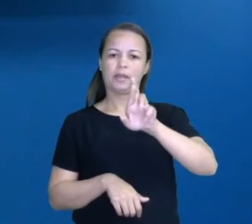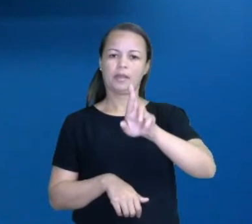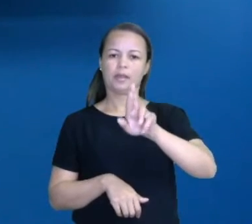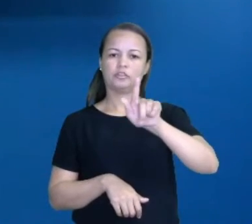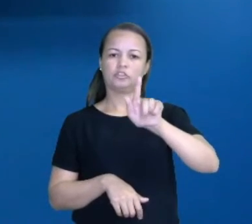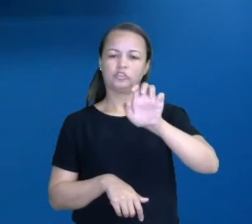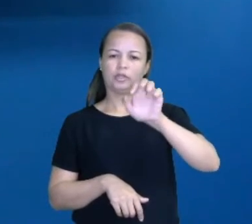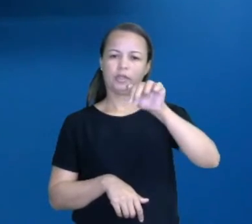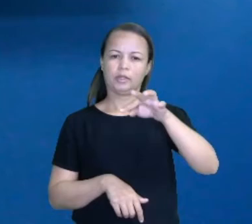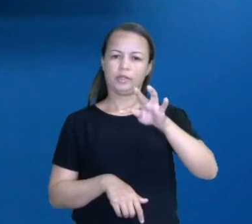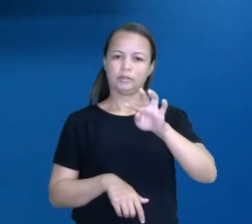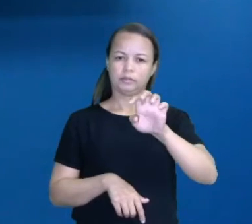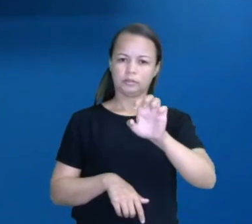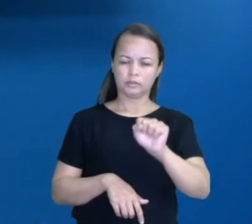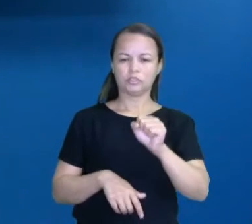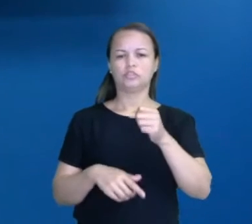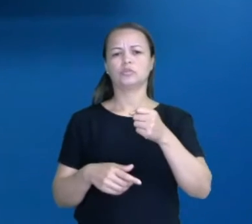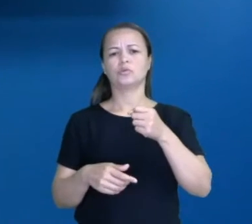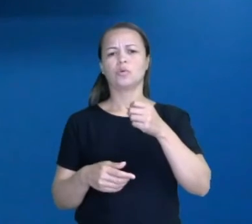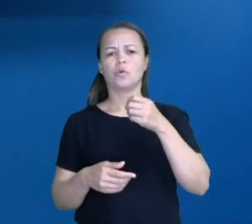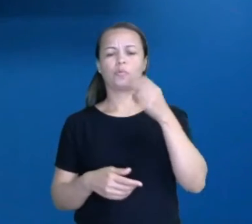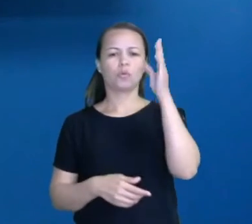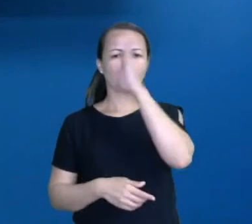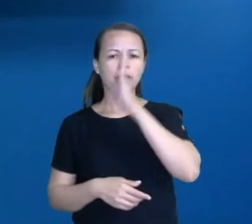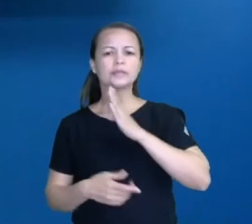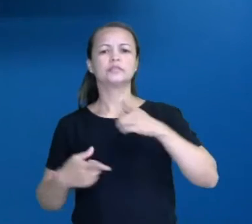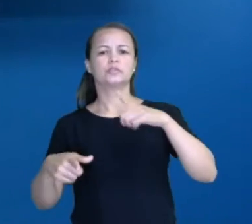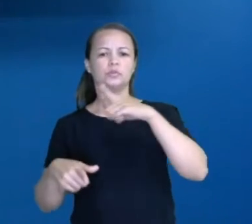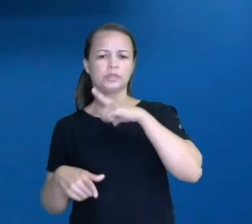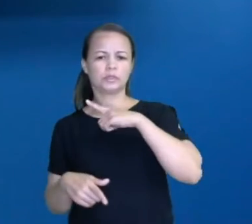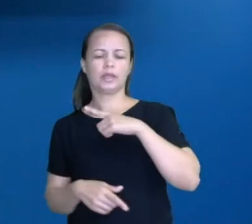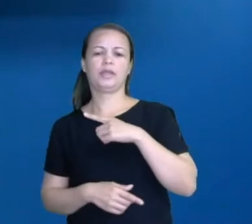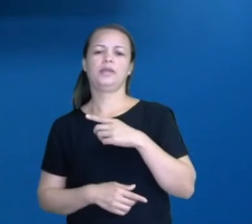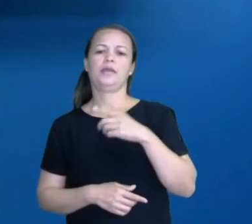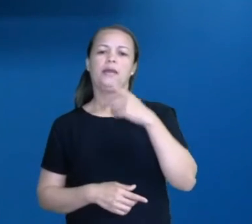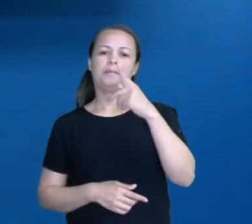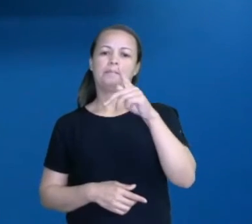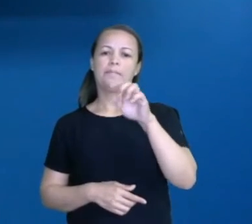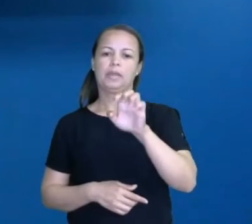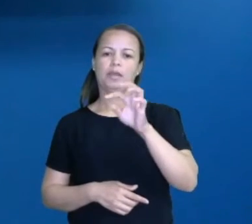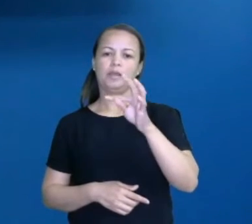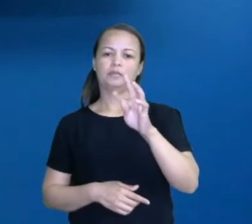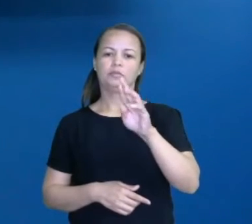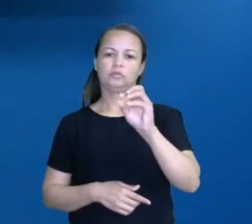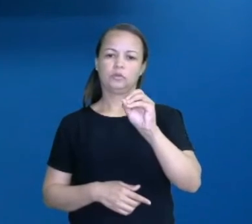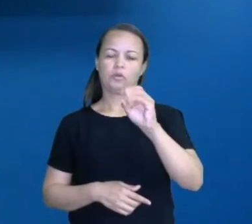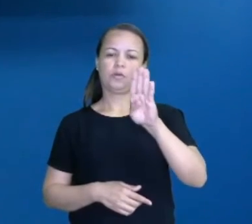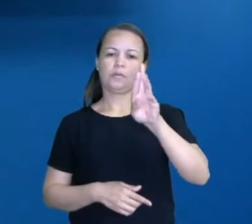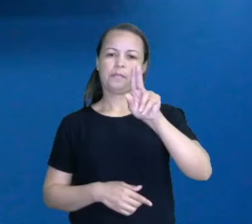tem a Vale do Rio Doce e a Petrobras, entre outros países. Mas hoje,